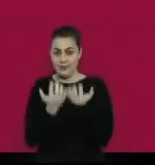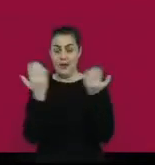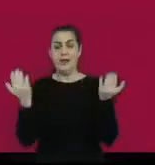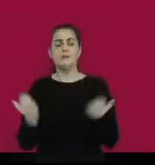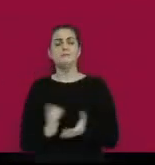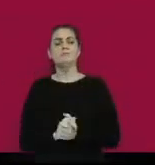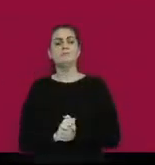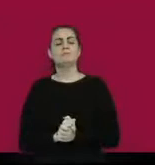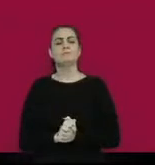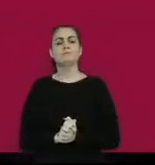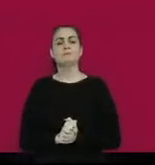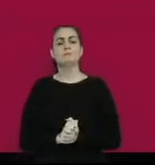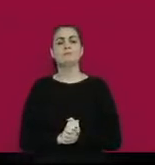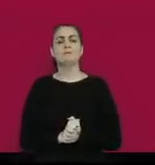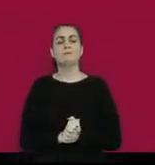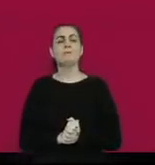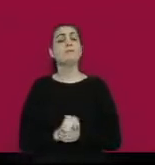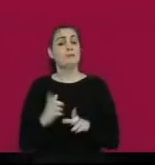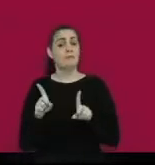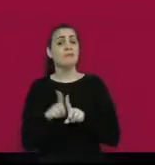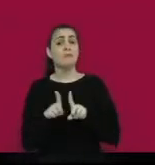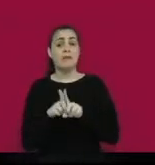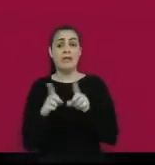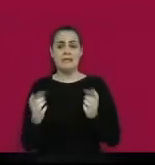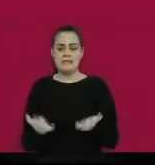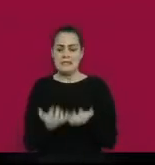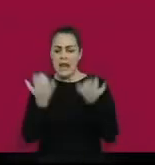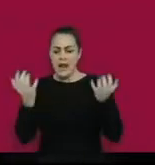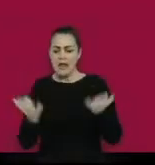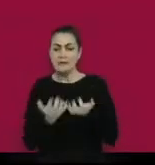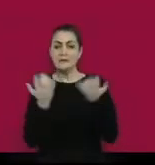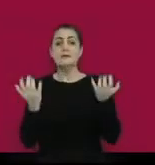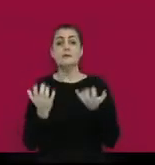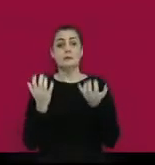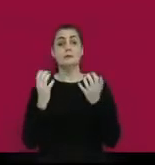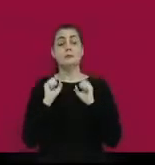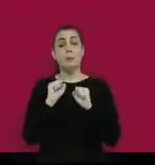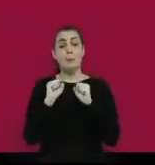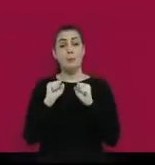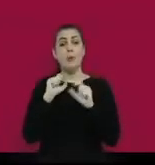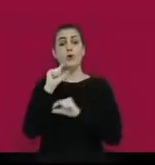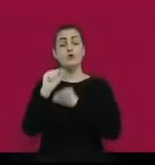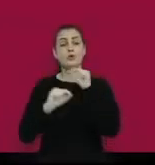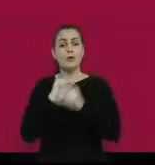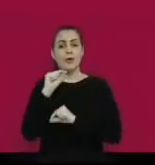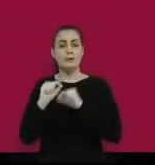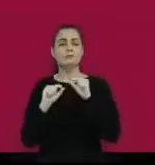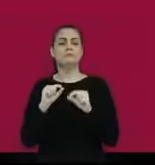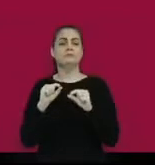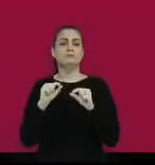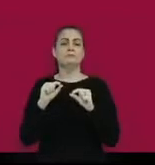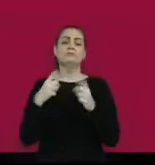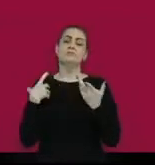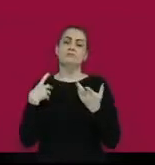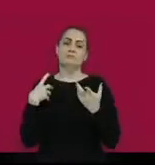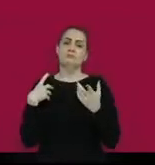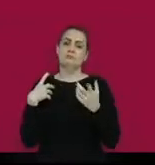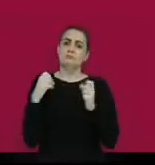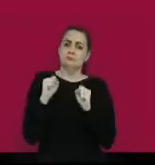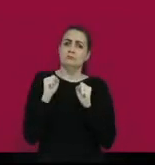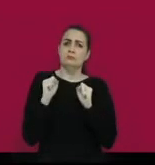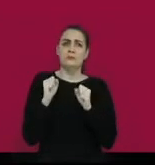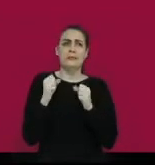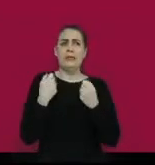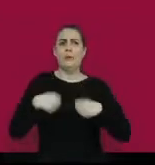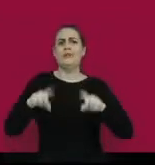também uma salada que você pode incluir, como eu falei, não necessariamente imediatamente pré-treino, mas que você vai poder ir aumentando esse conteúdo de